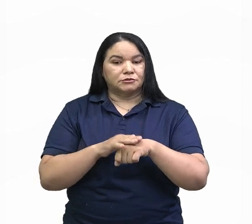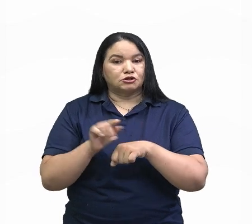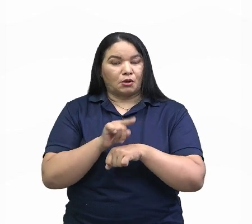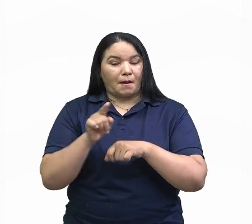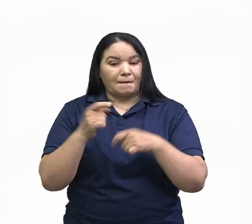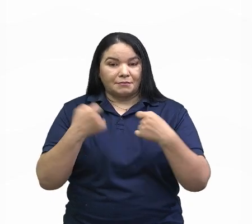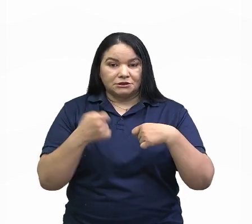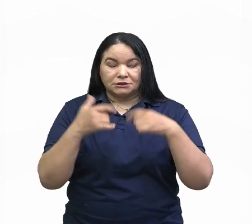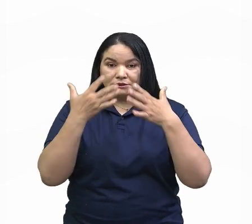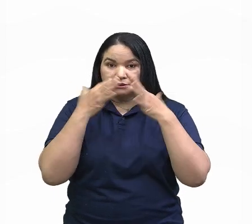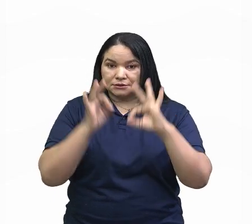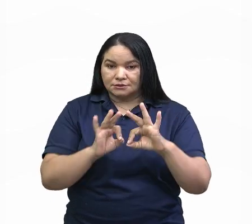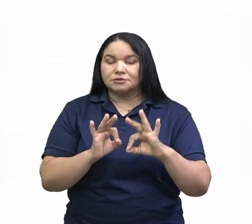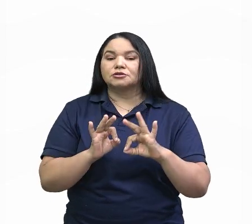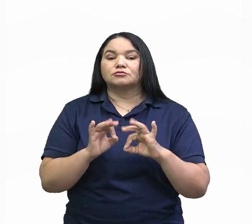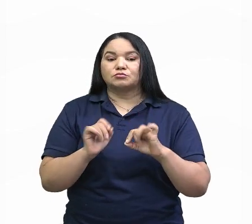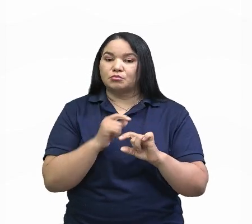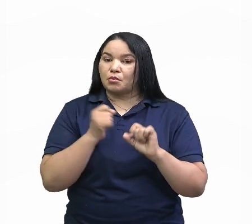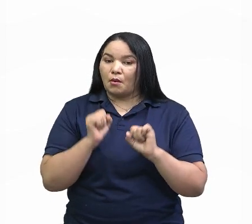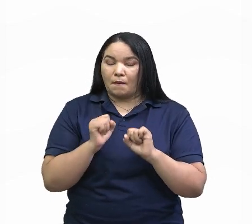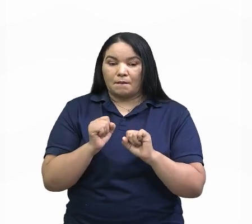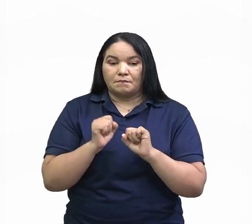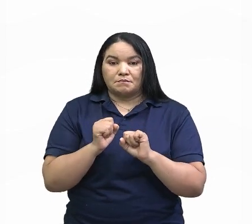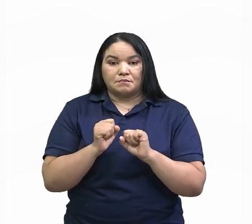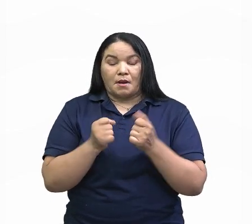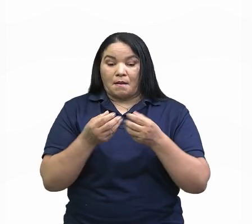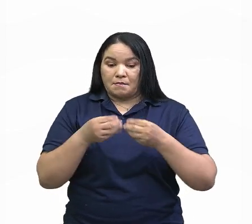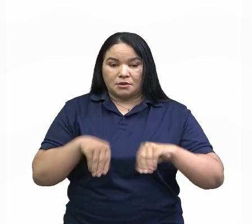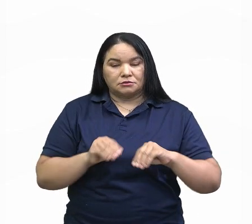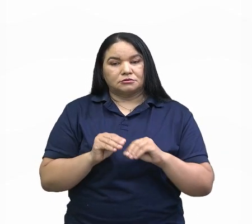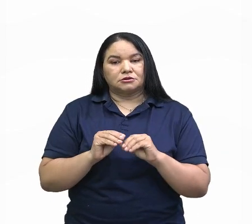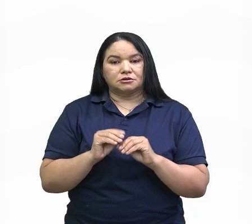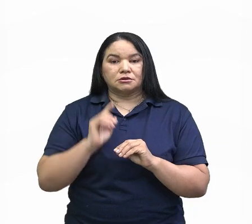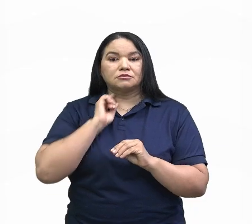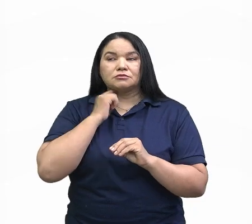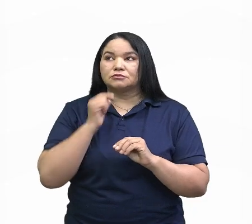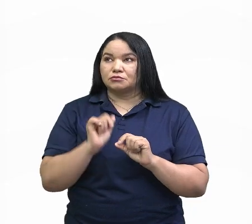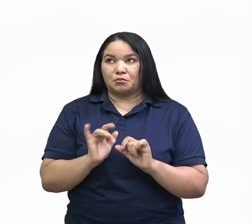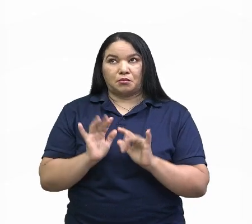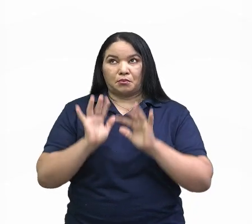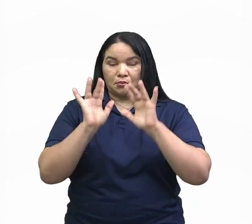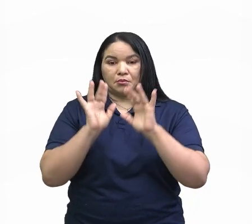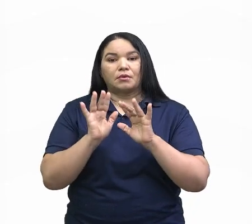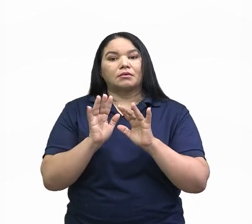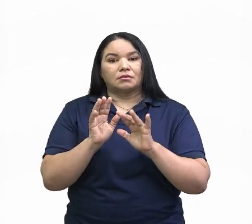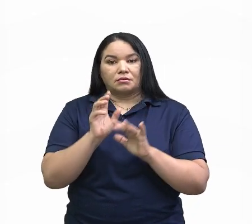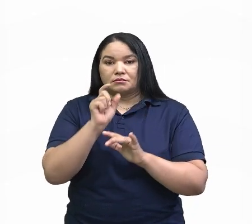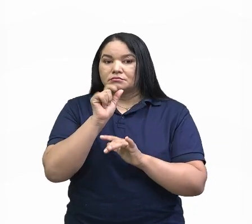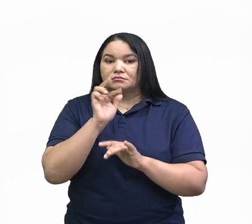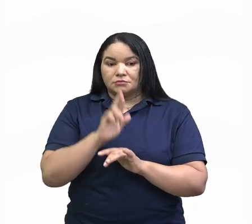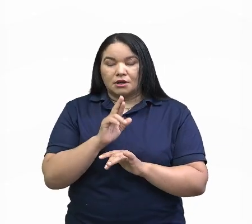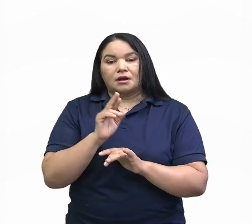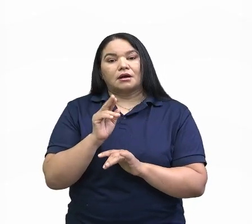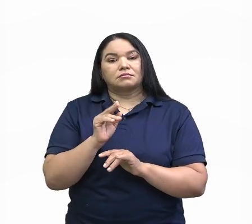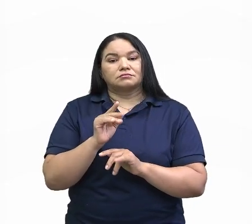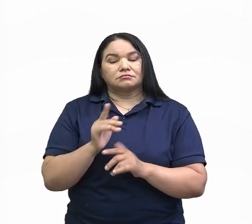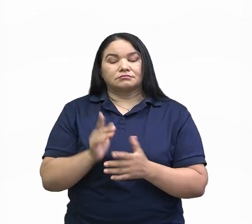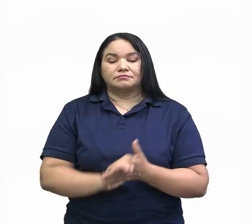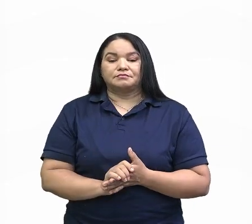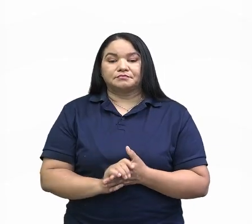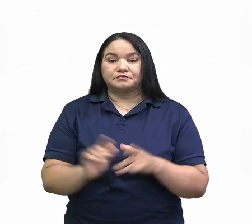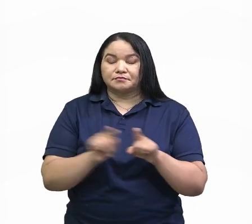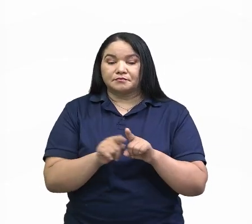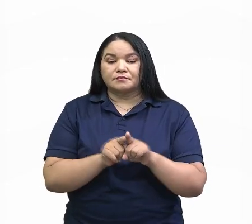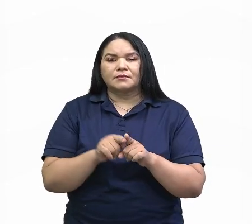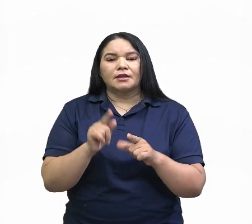essas situações que vão prejudicar o nosso ar atmosférico. Mas a gente tem situações ali não somente do